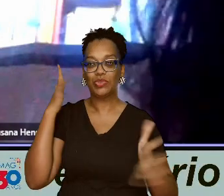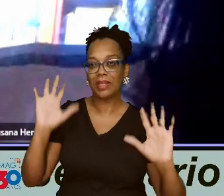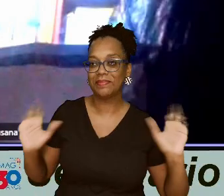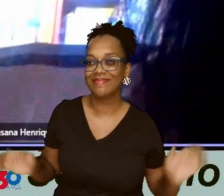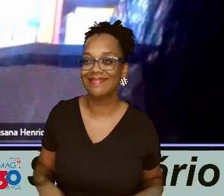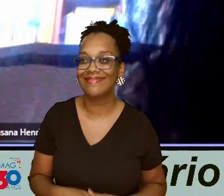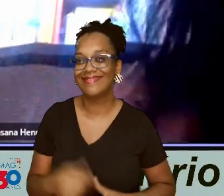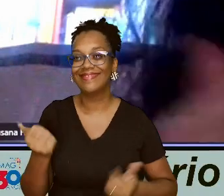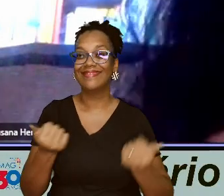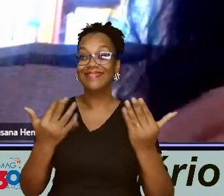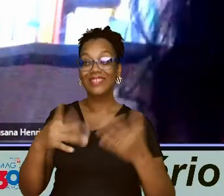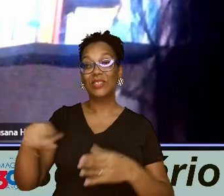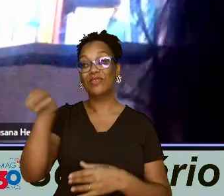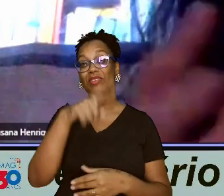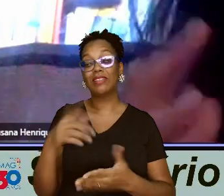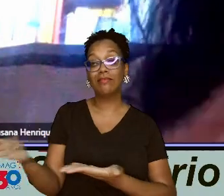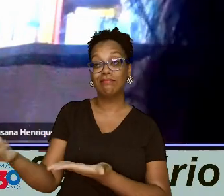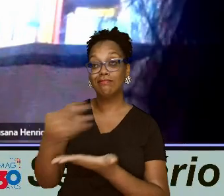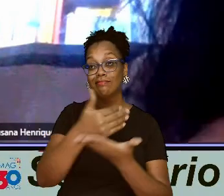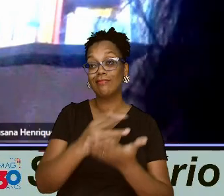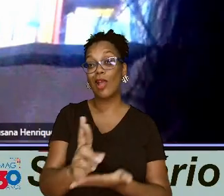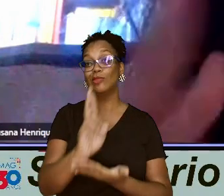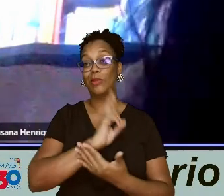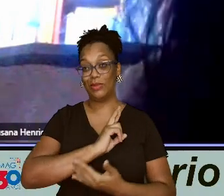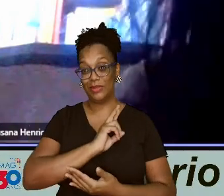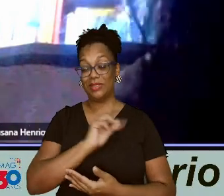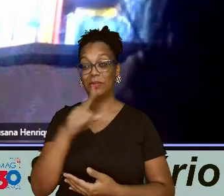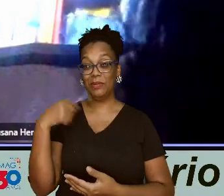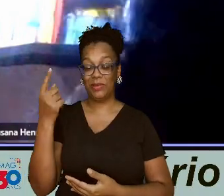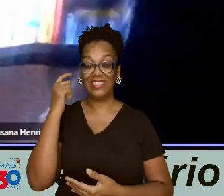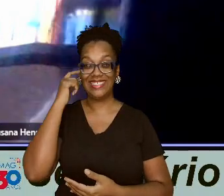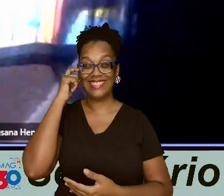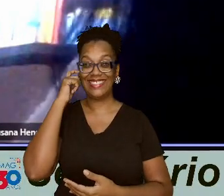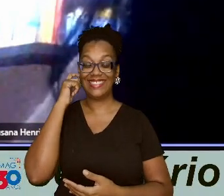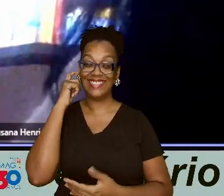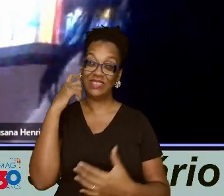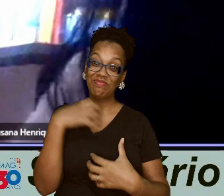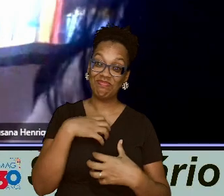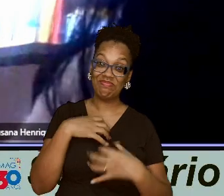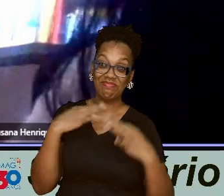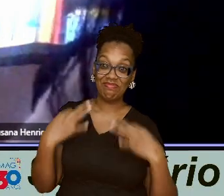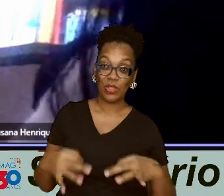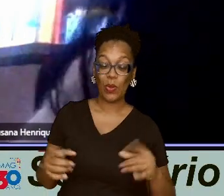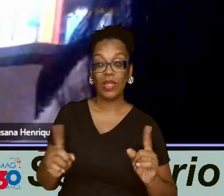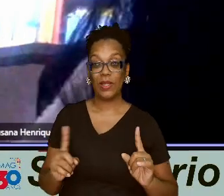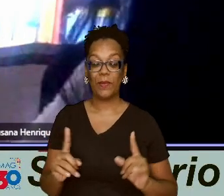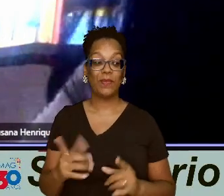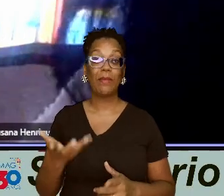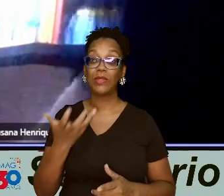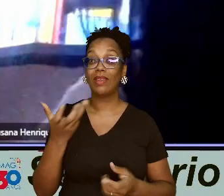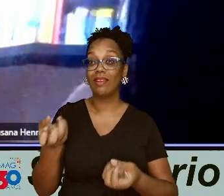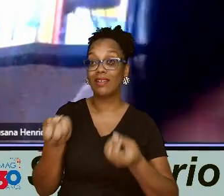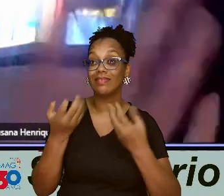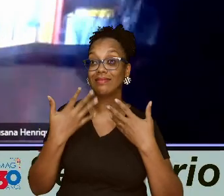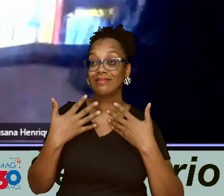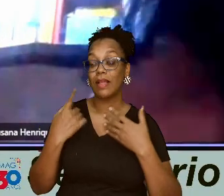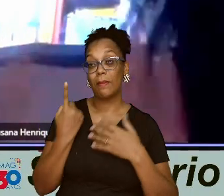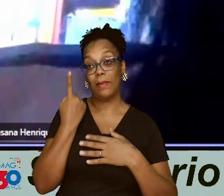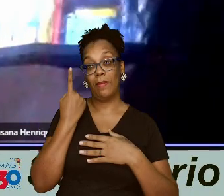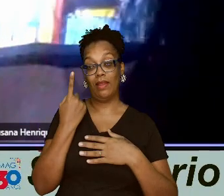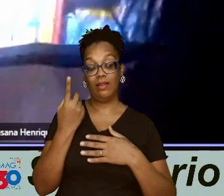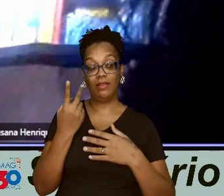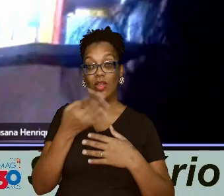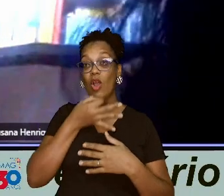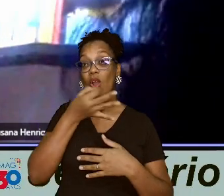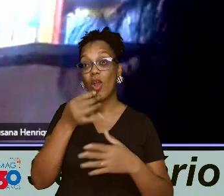que fizeram a levantamento me dizerem se isso faz algum sentido, mas eu gostaria de ouvir, isso foi um primeiro questionamento,